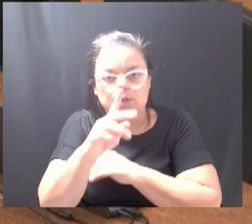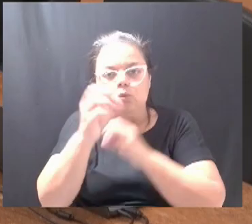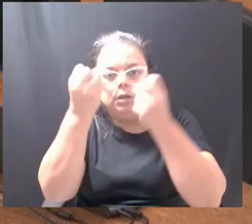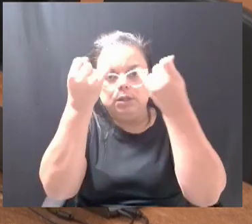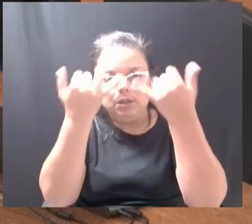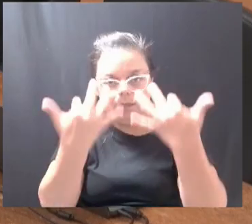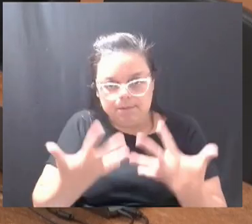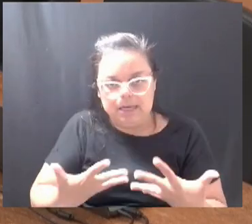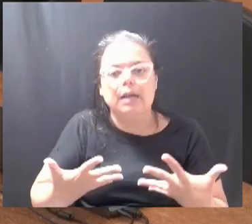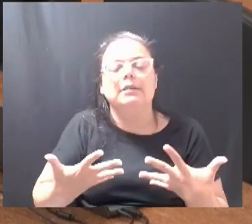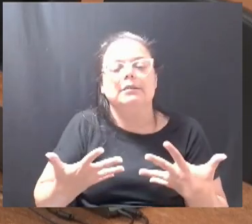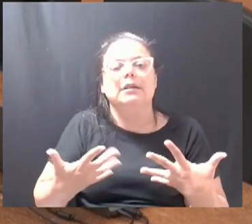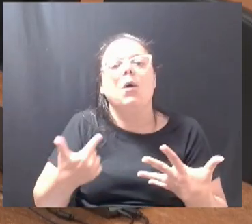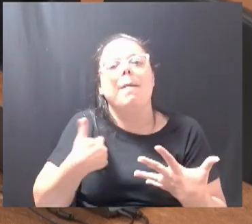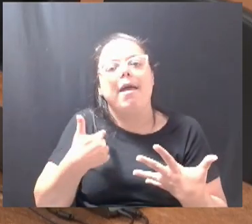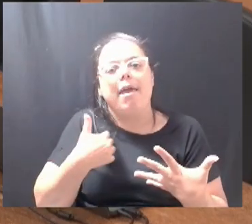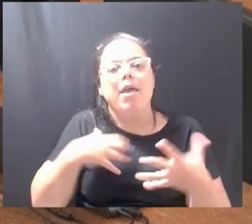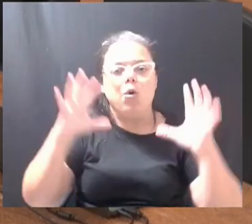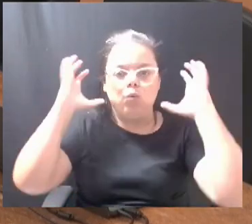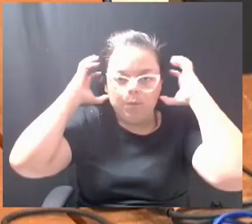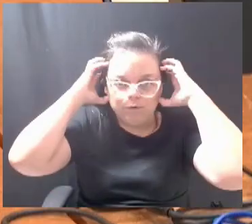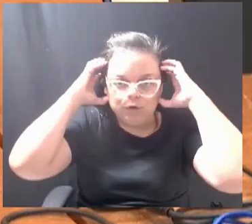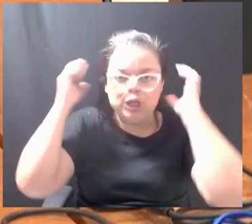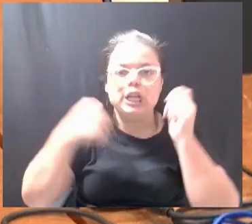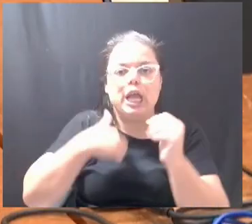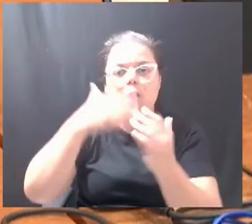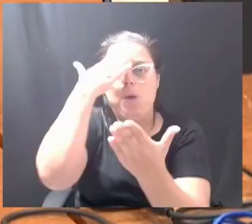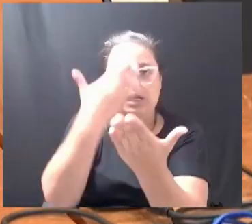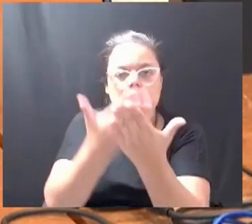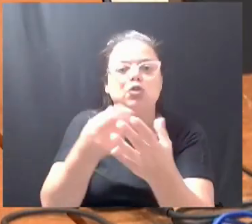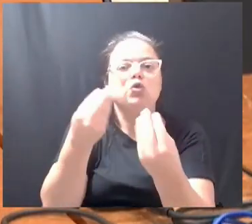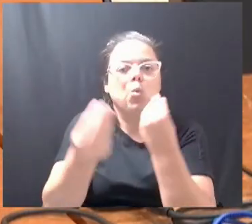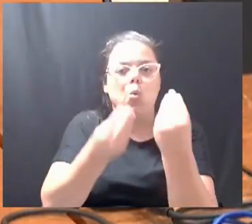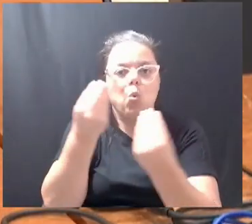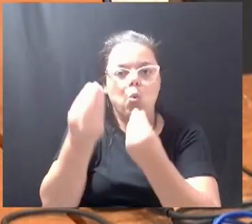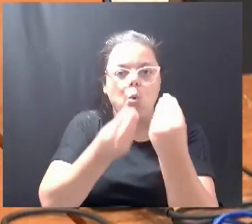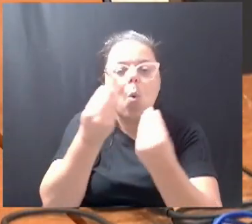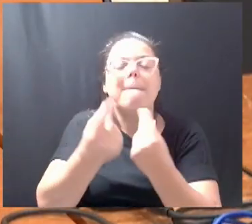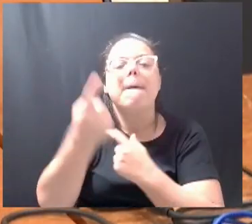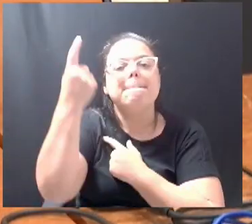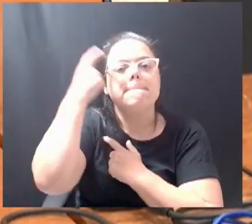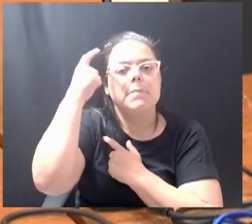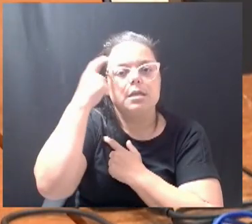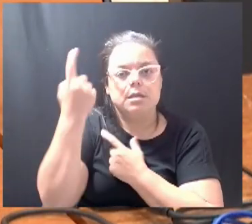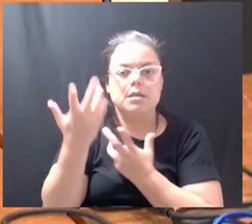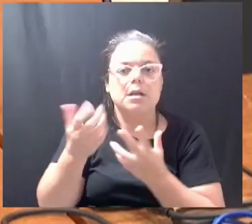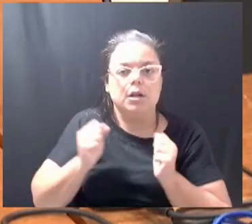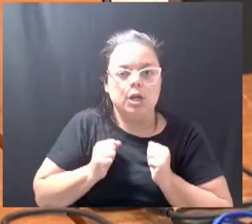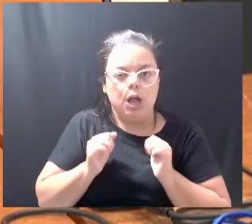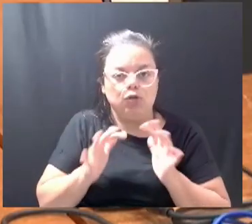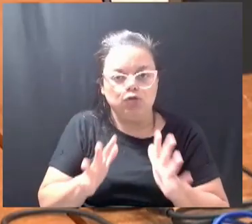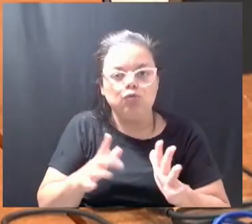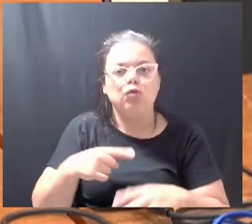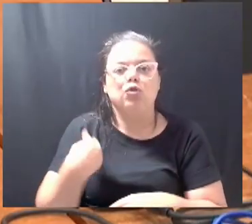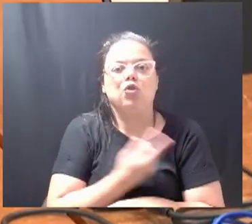como fonoaudióloga, eu acredito que, assim, pensando em ações, a gente tem que começar dentro, realmente,